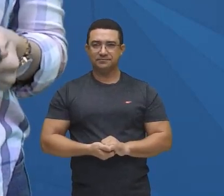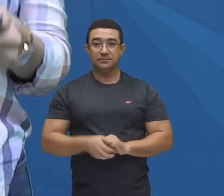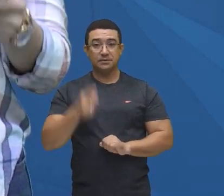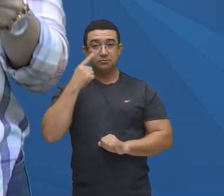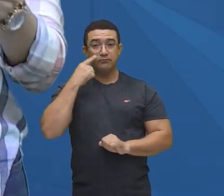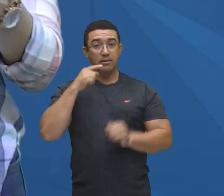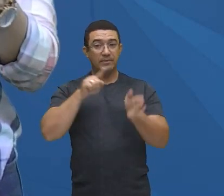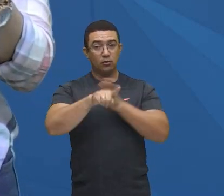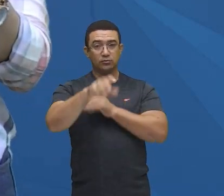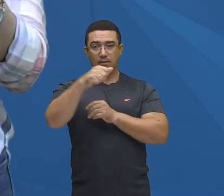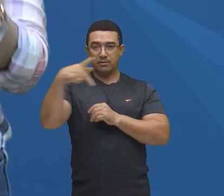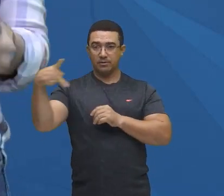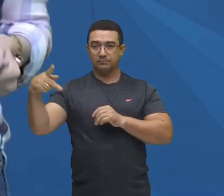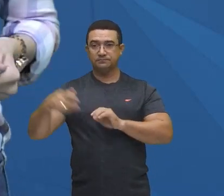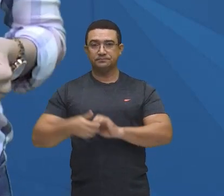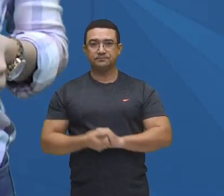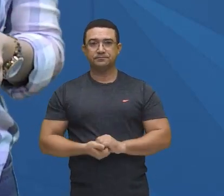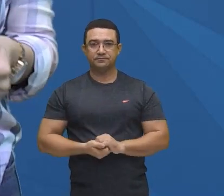olhada.